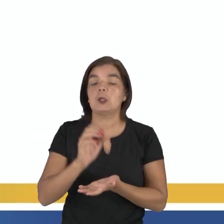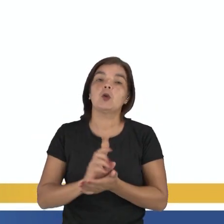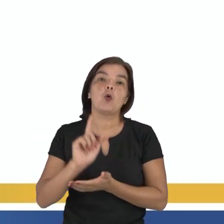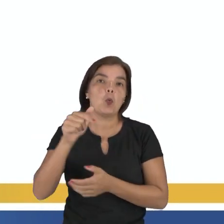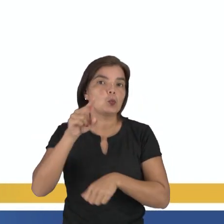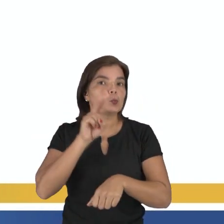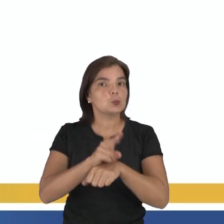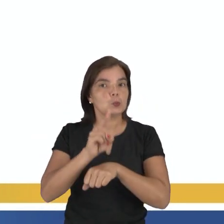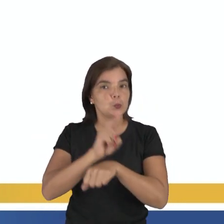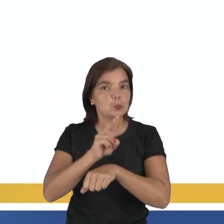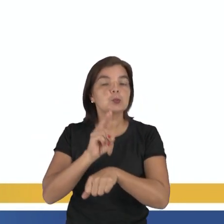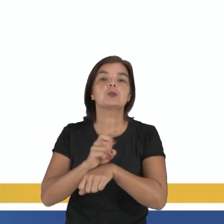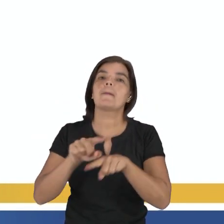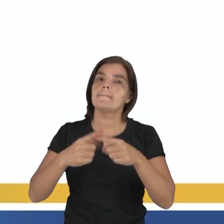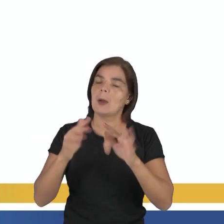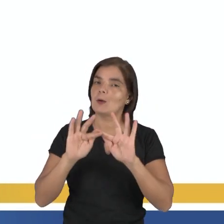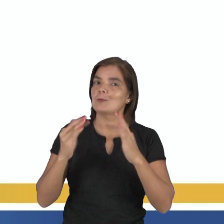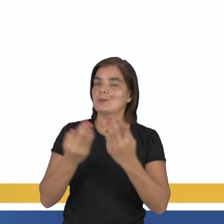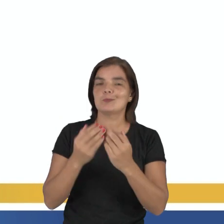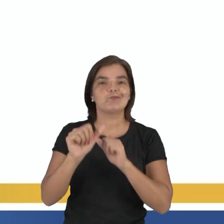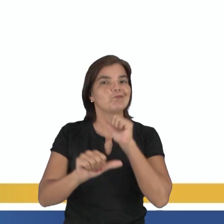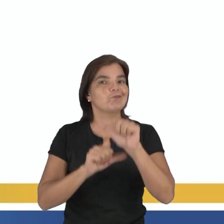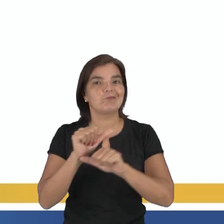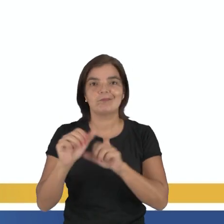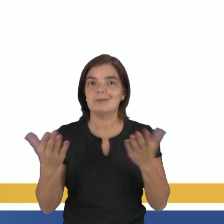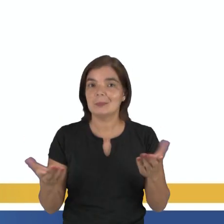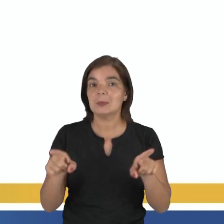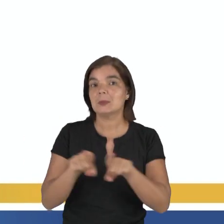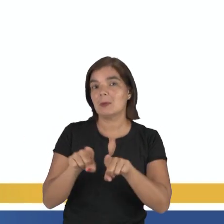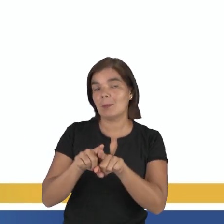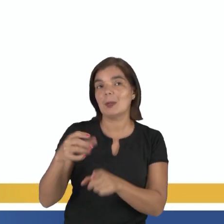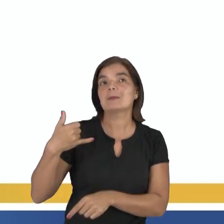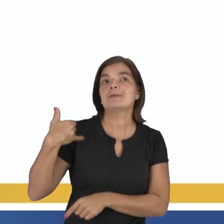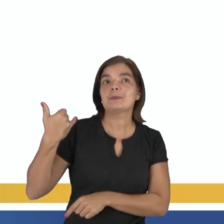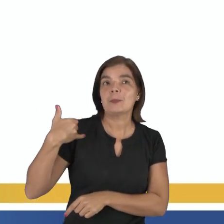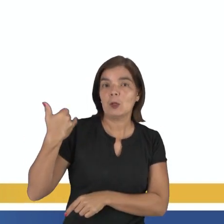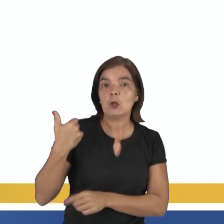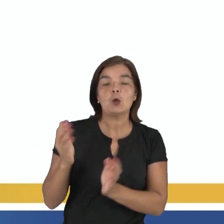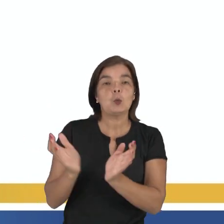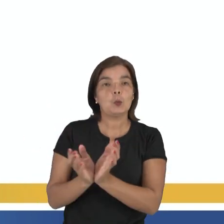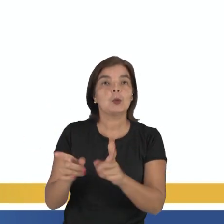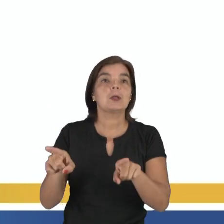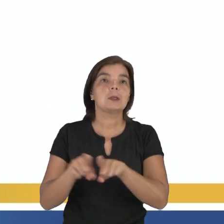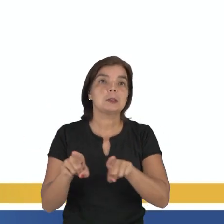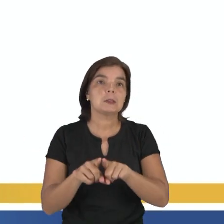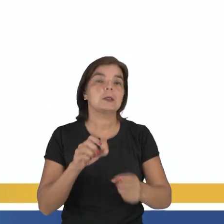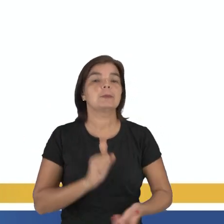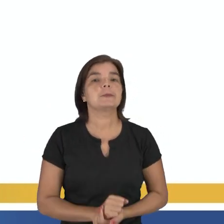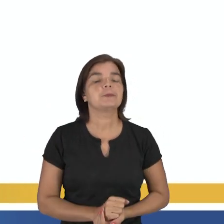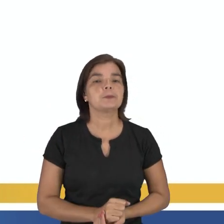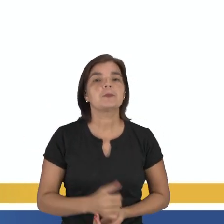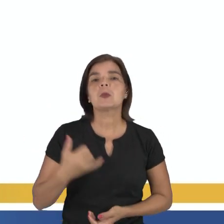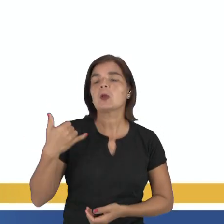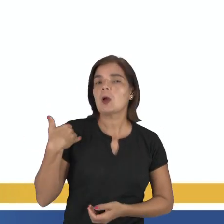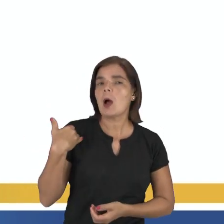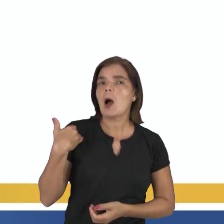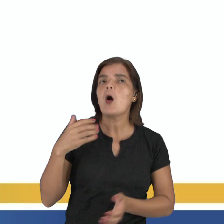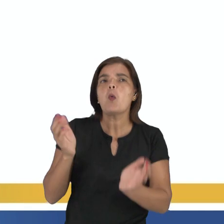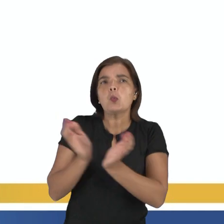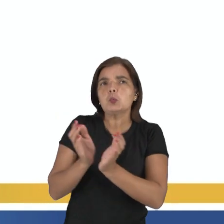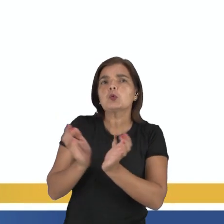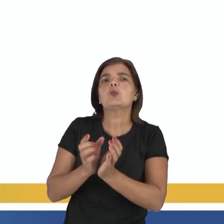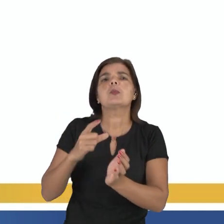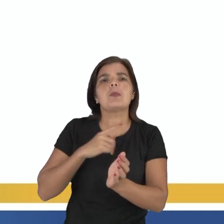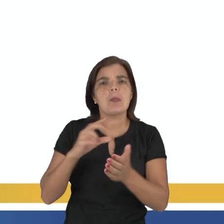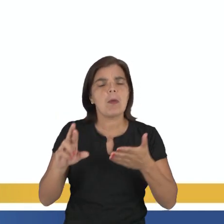os outros cuidados, mas ao histórico familiar não dá para mudar. Bem como a idade e a etnia, que no caso, por exemplo, etnia vai influenciar porque